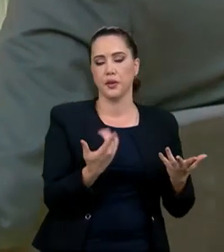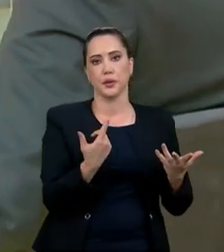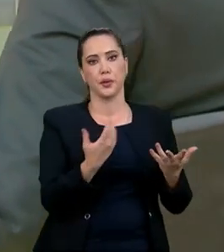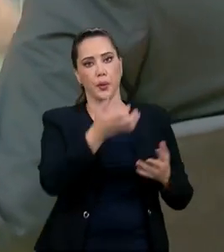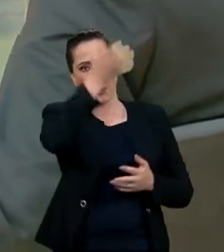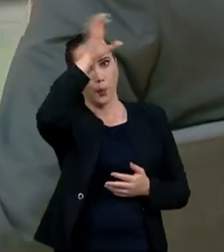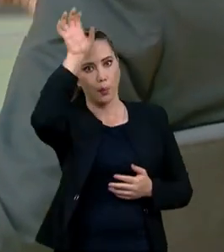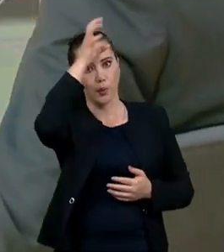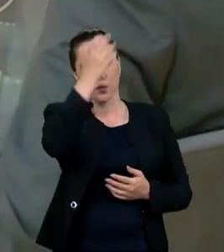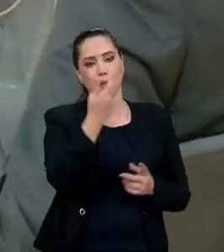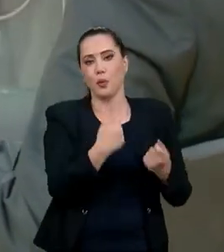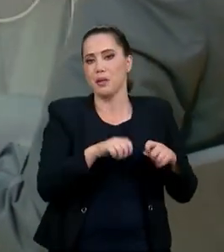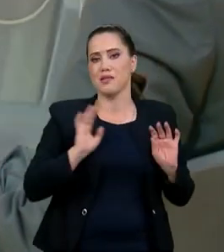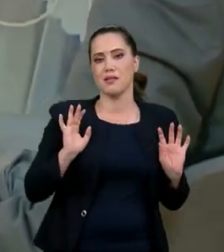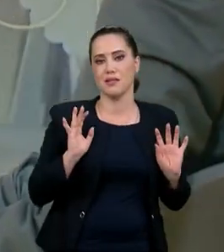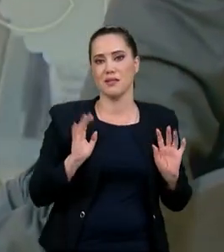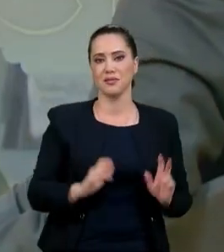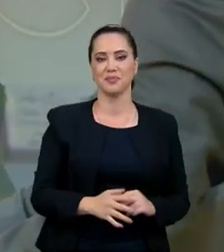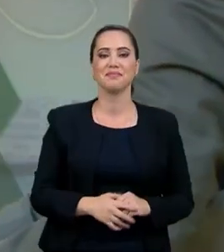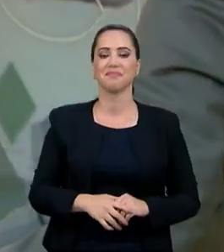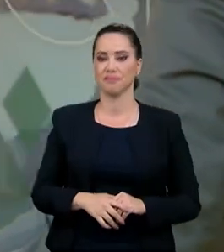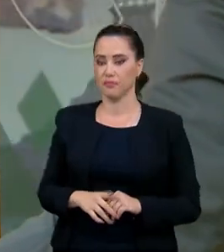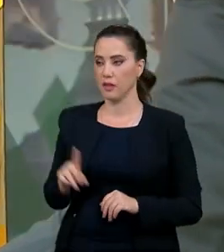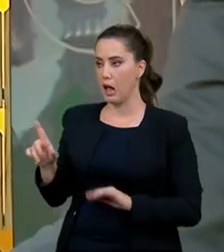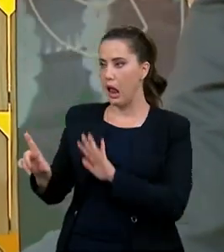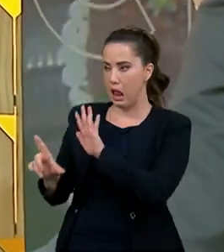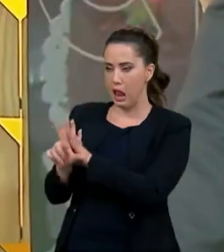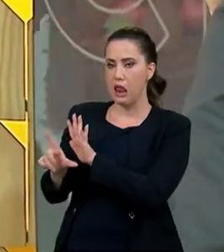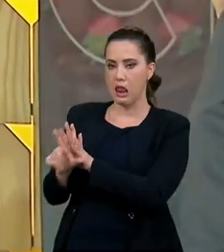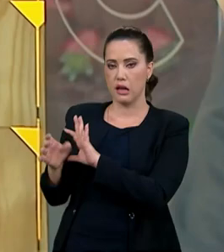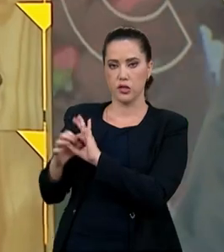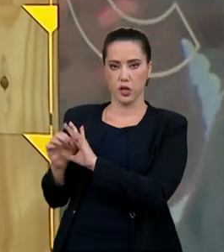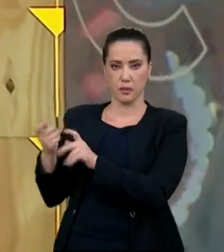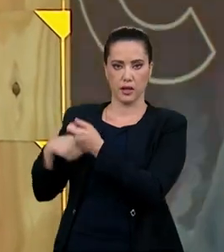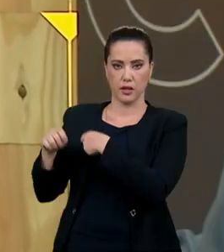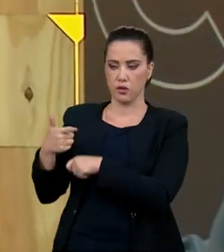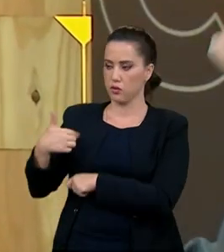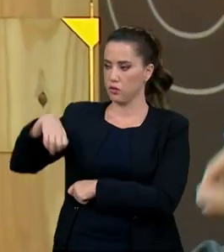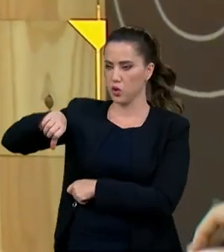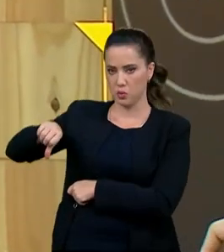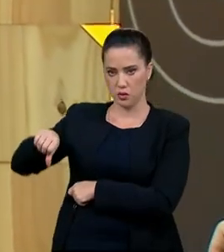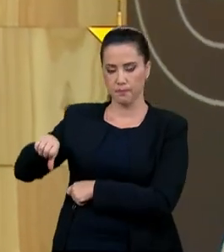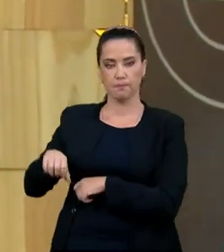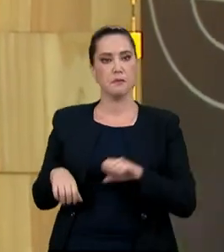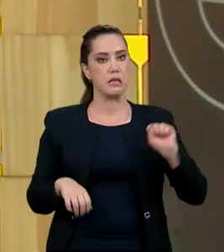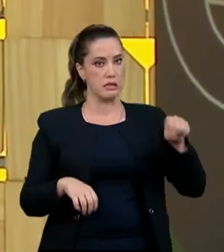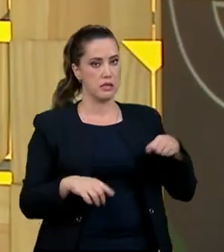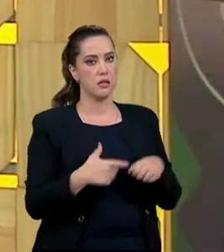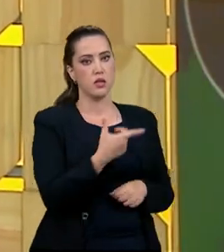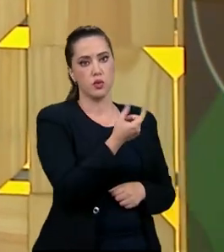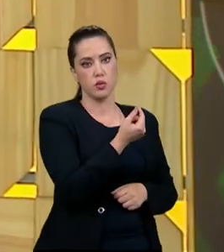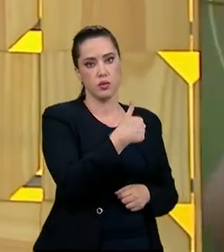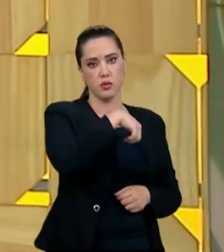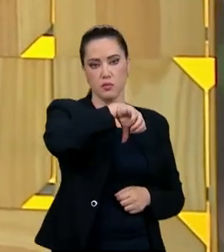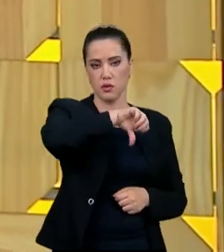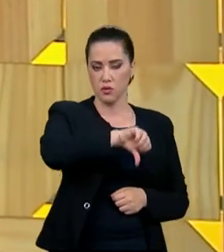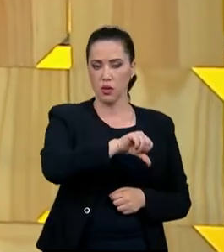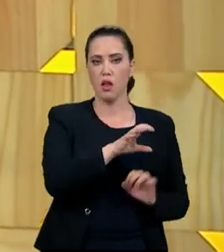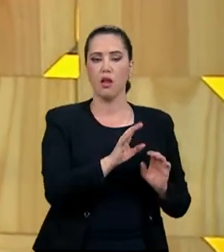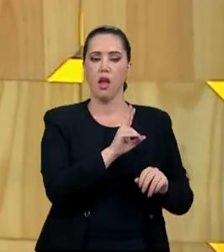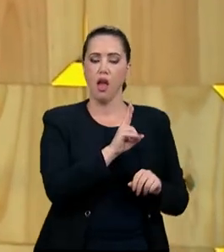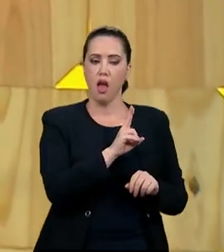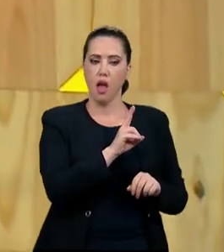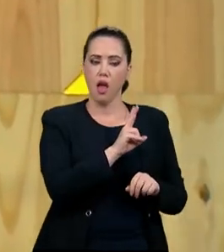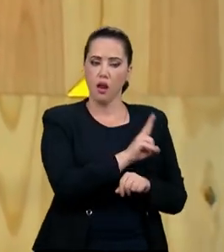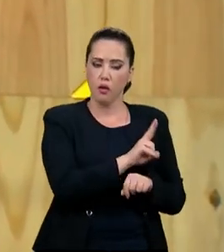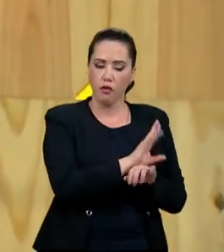imediato. A Lei de Liberdade Econômica de 2019. A Lei de Liberdade Econômica 2019, ela define essas atividades de baixo risco.